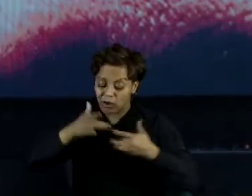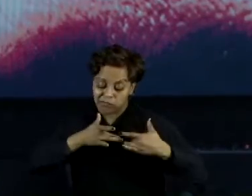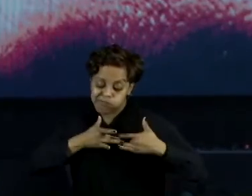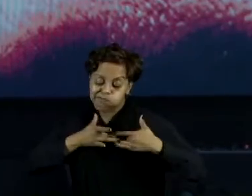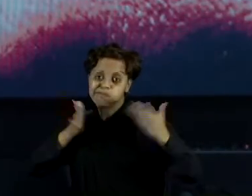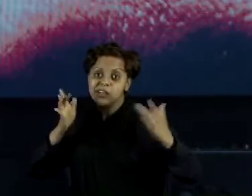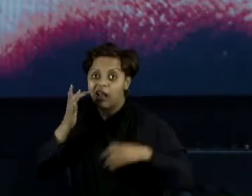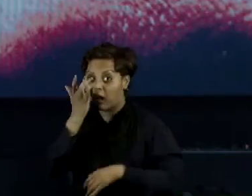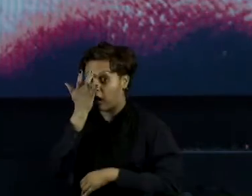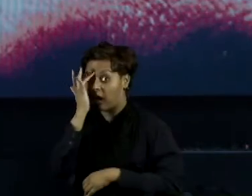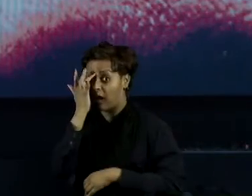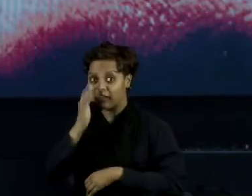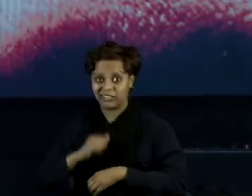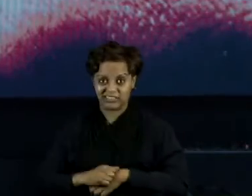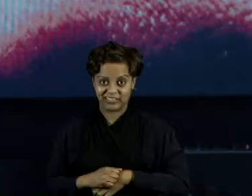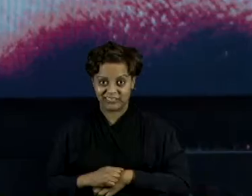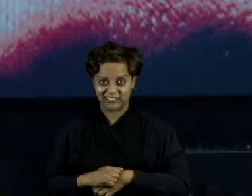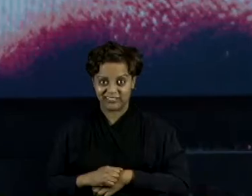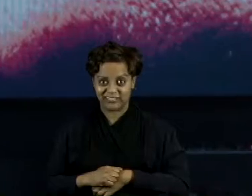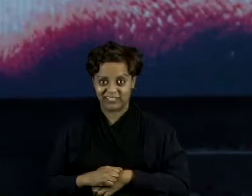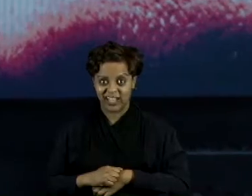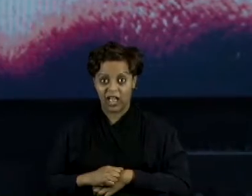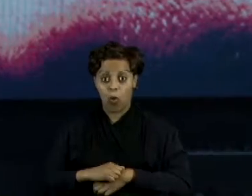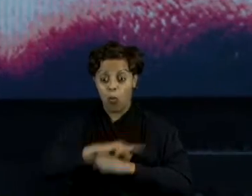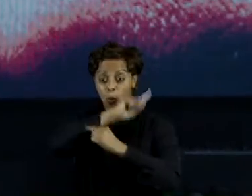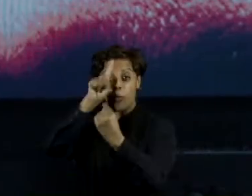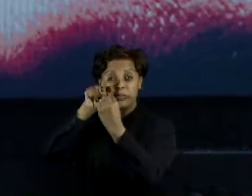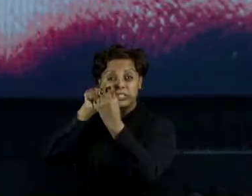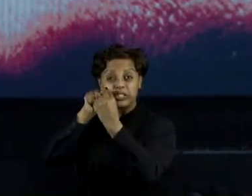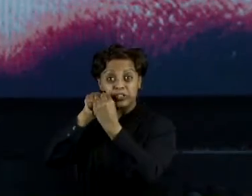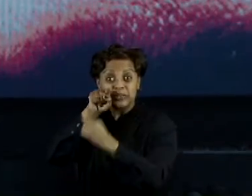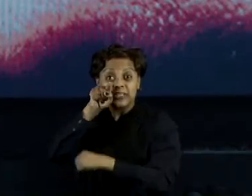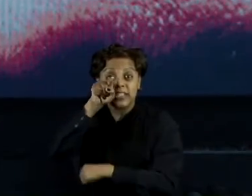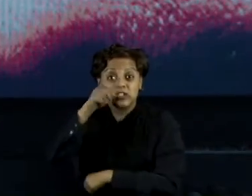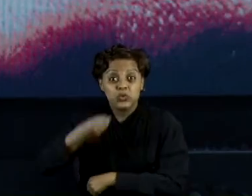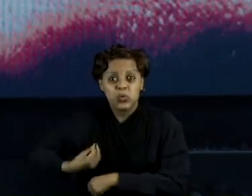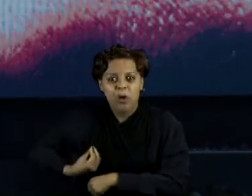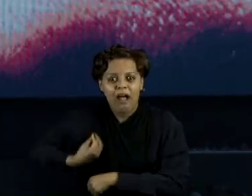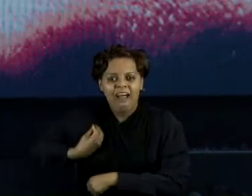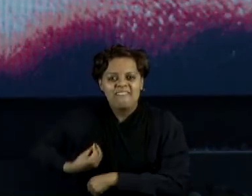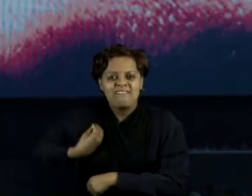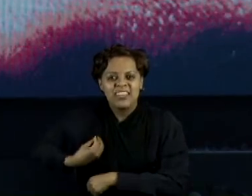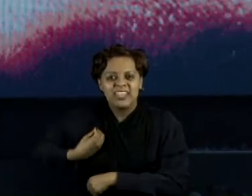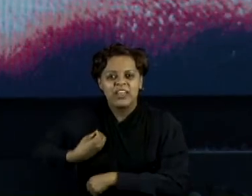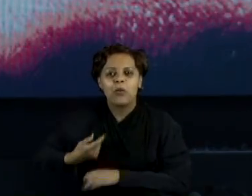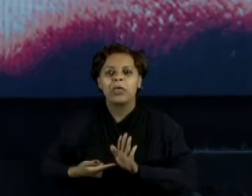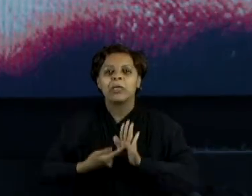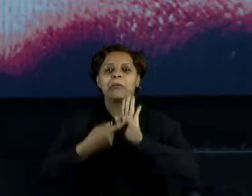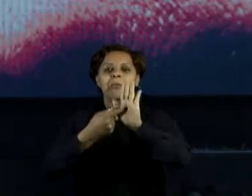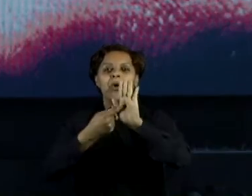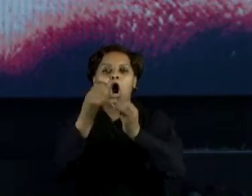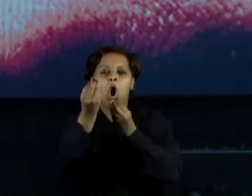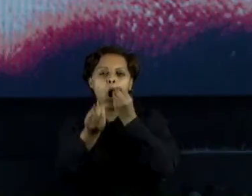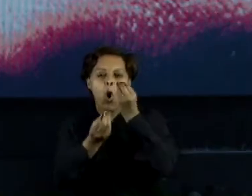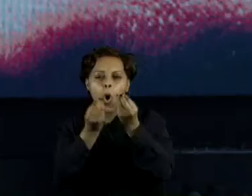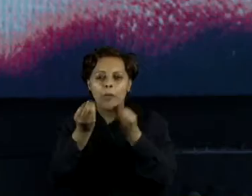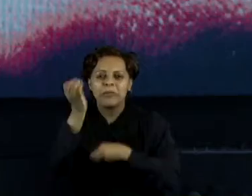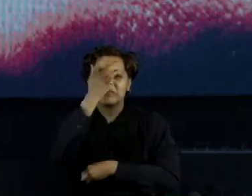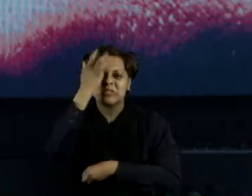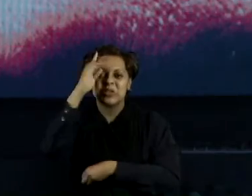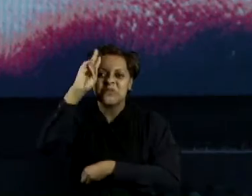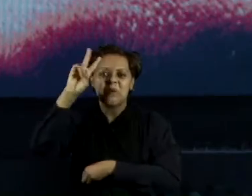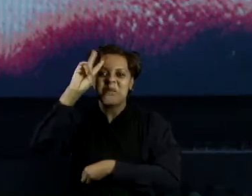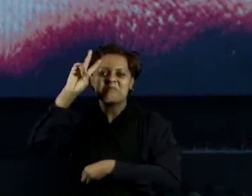O seu chamado é o seu legado para o mundo. É isso que vai fazer de você uma obra